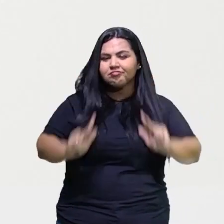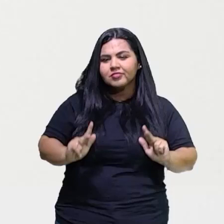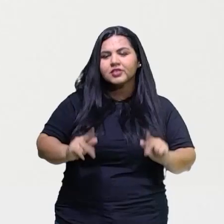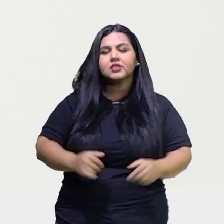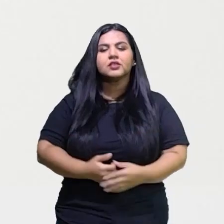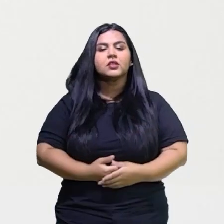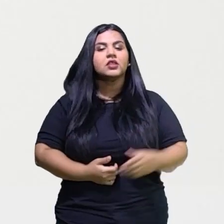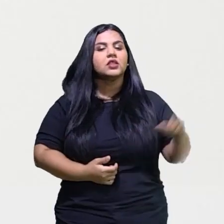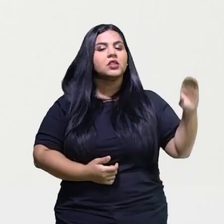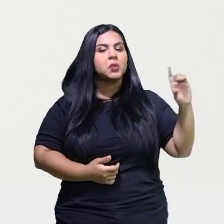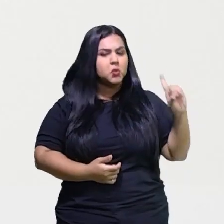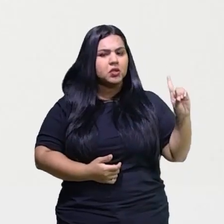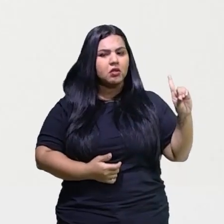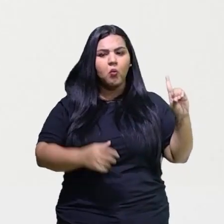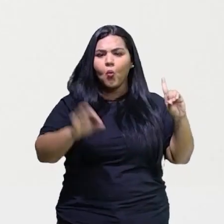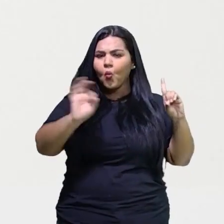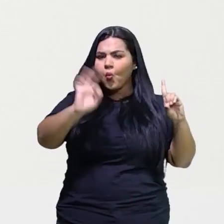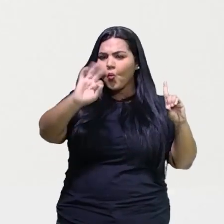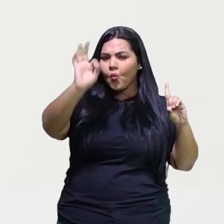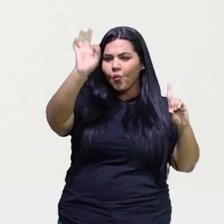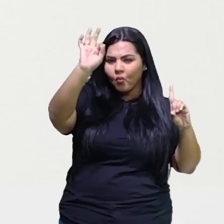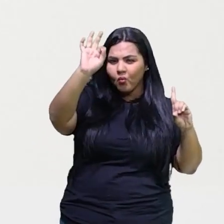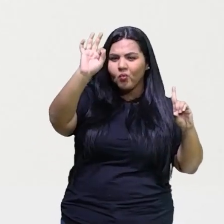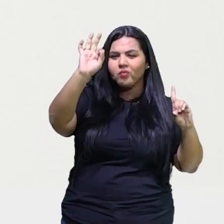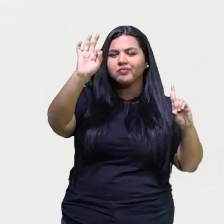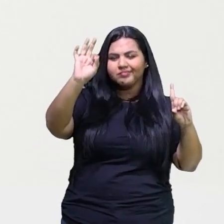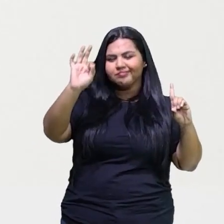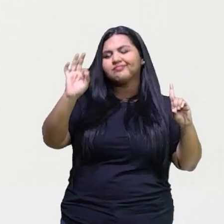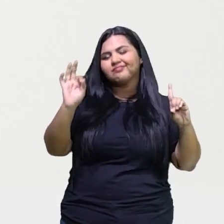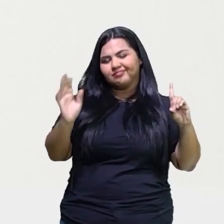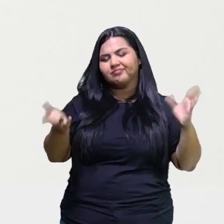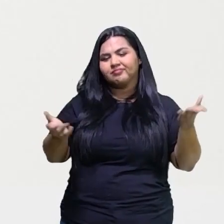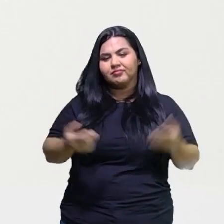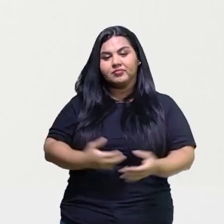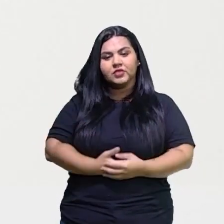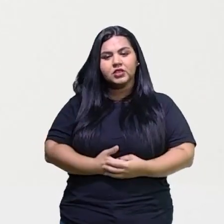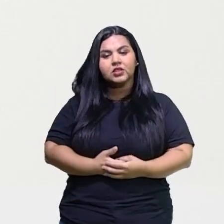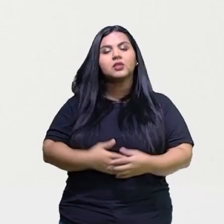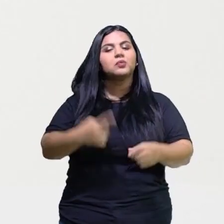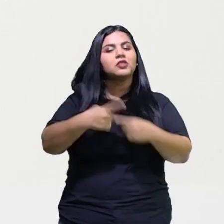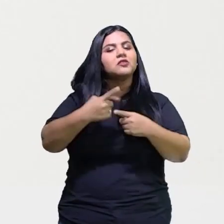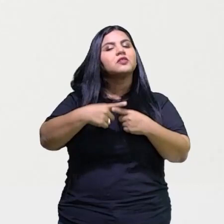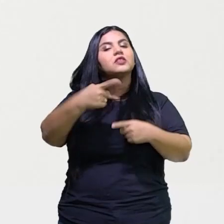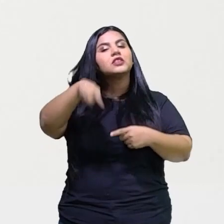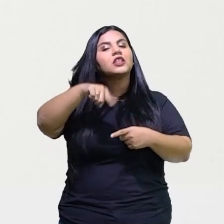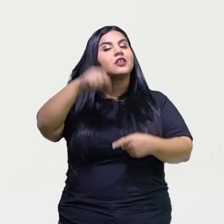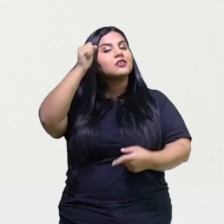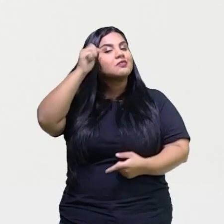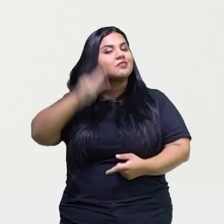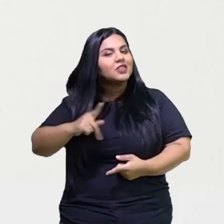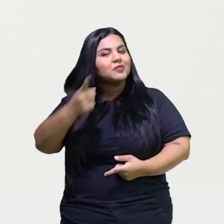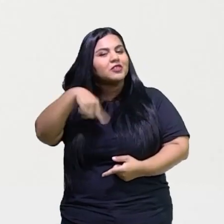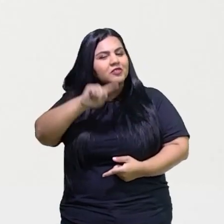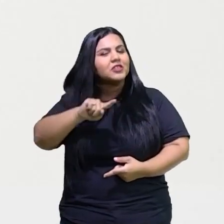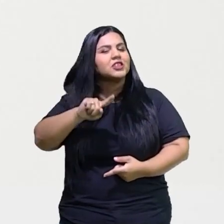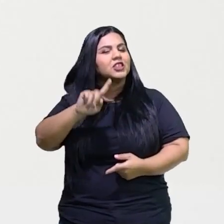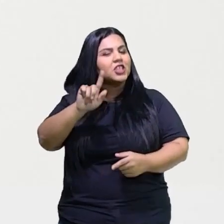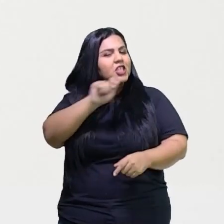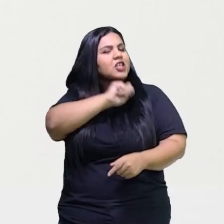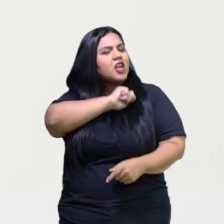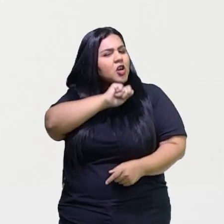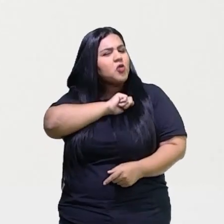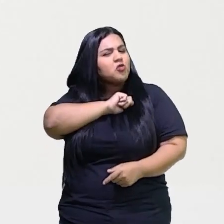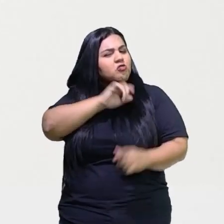D, nenhuma das alternativas? Essa aí que não tem nada a ver mesmo. Por que você está esperto? Porque você é aluno leão. Aluno